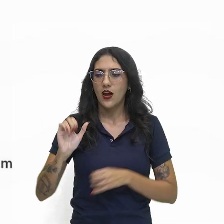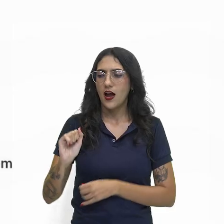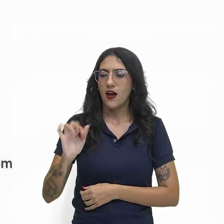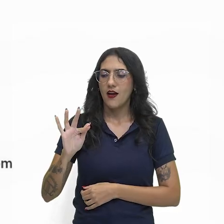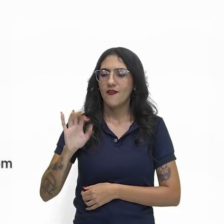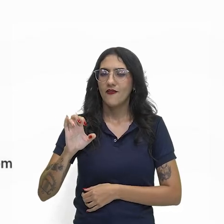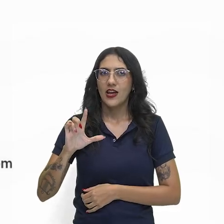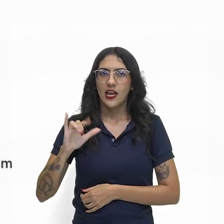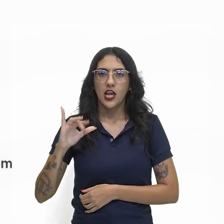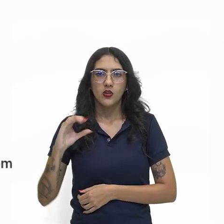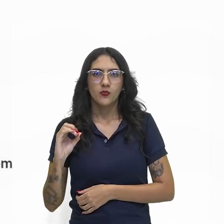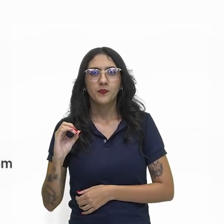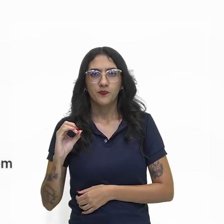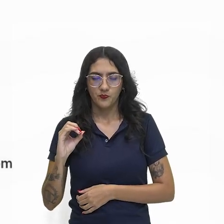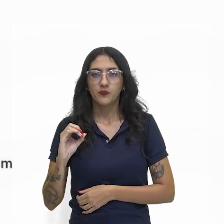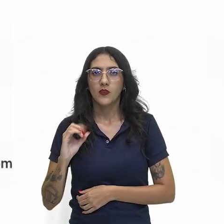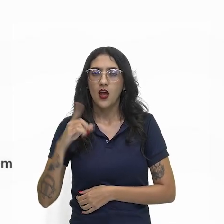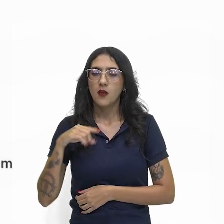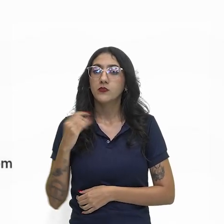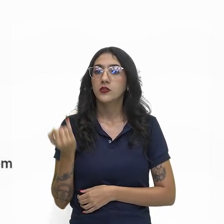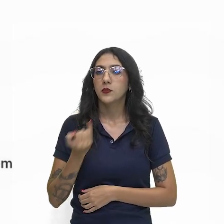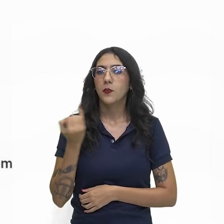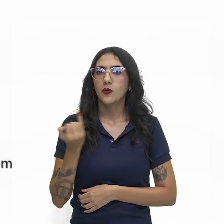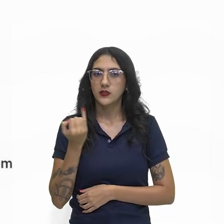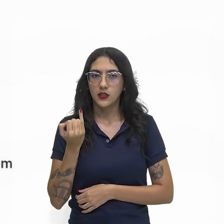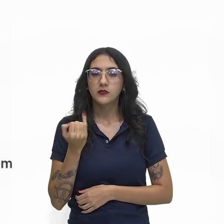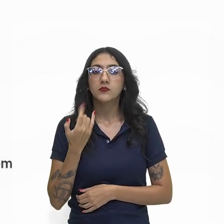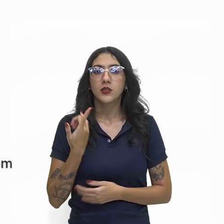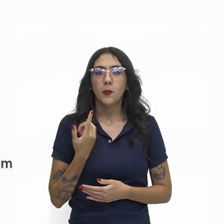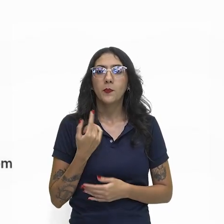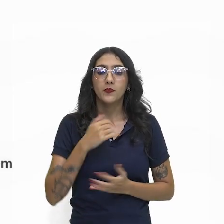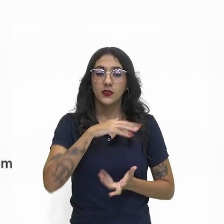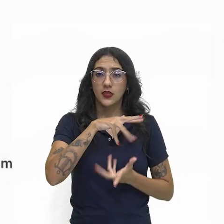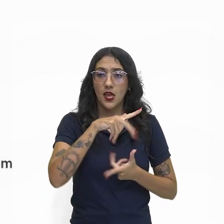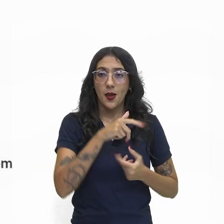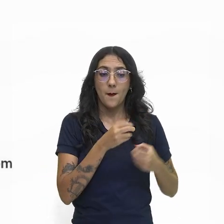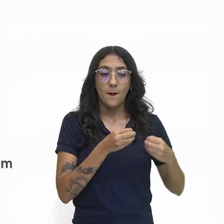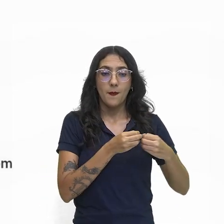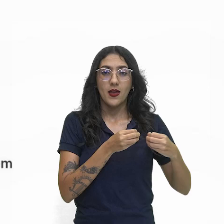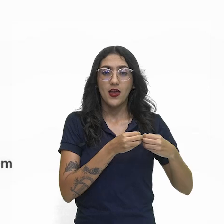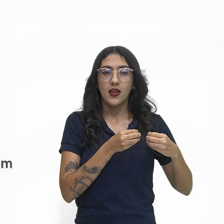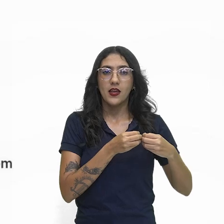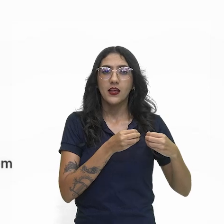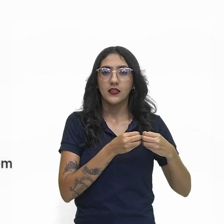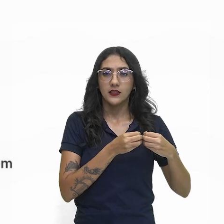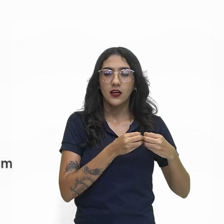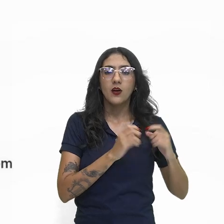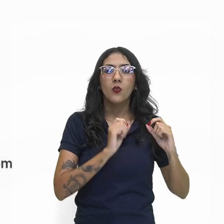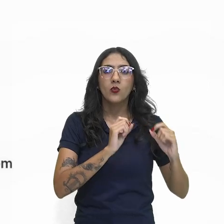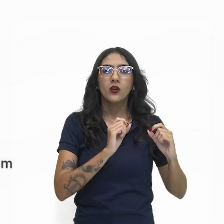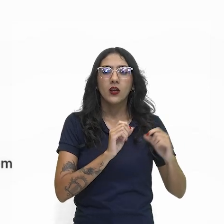afélio. É muito importante, né? Terra mais próxima do Sol, então a Terra está numa